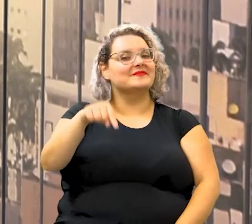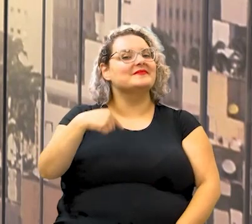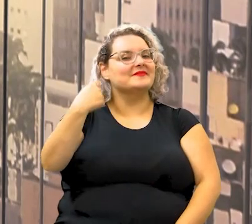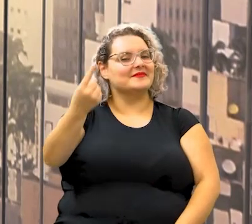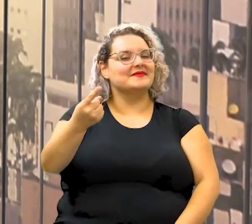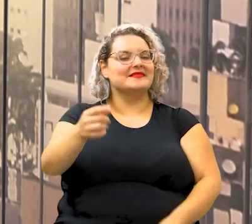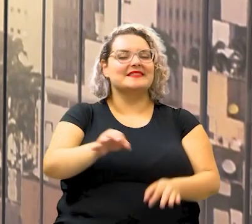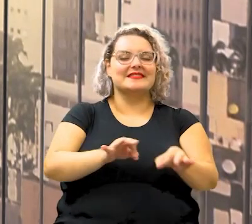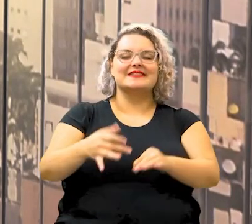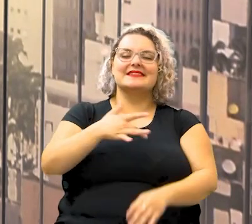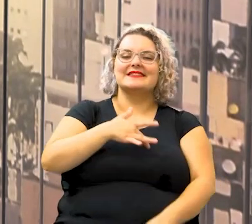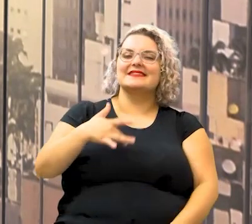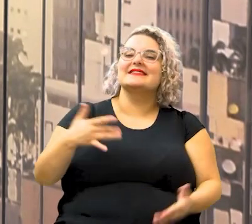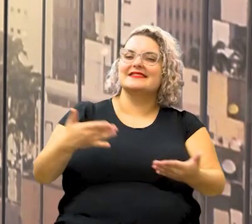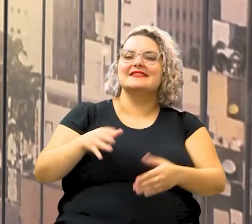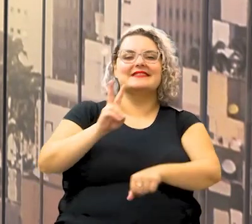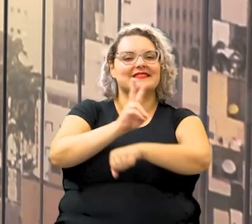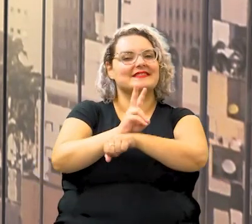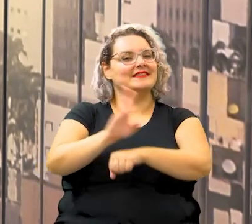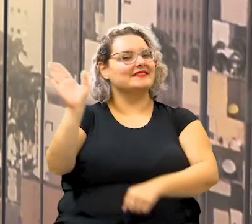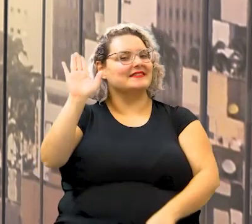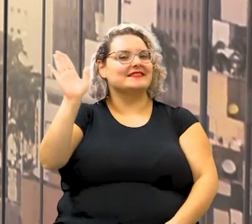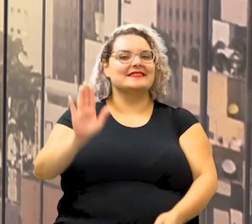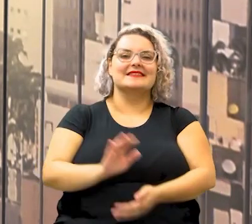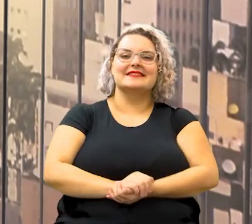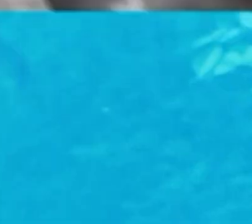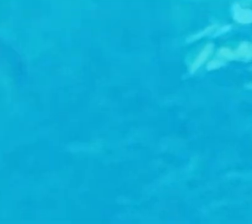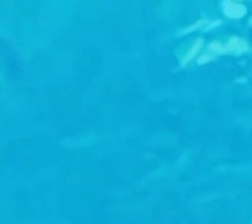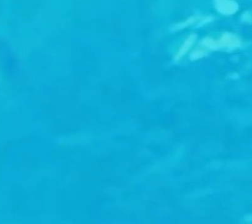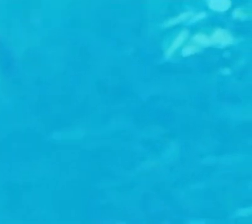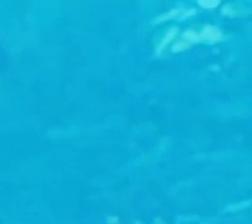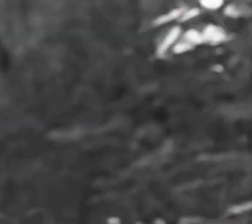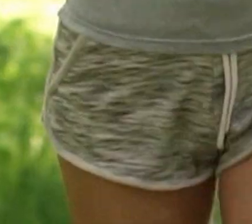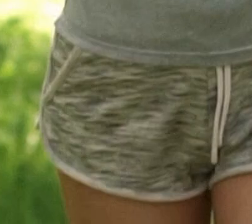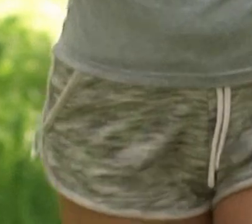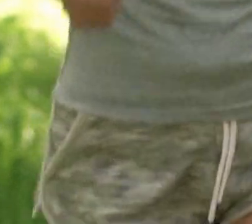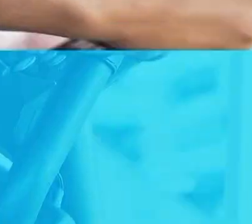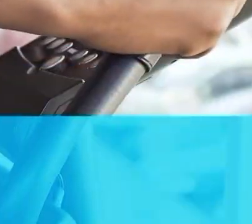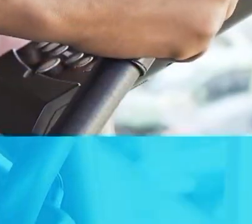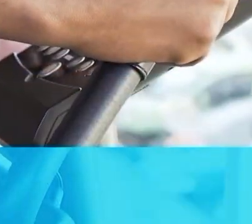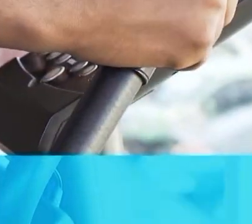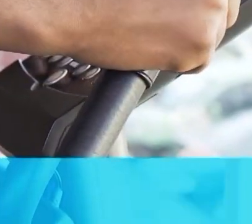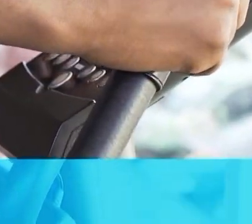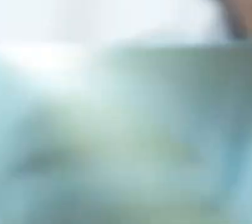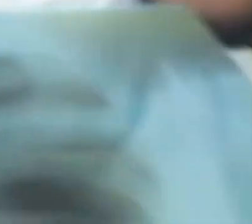gente se vê na próxima edição do Saúde Agora. Se cuida. Tchau!